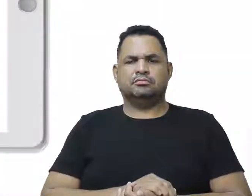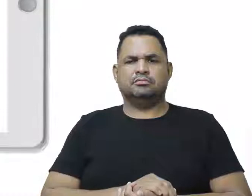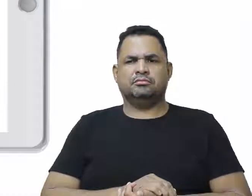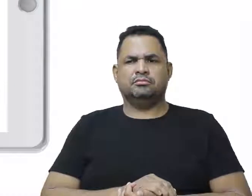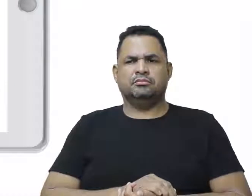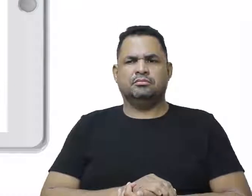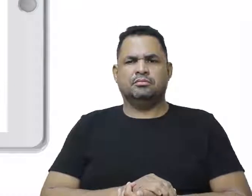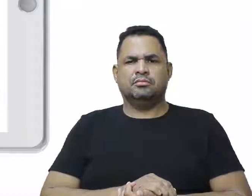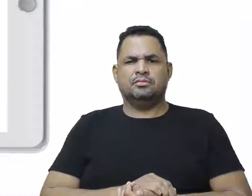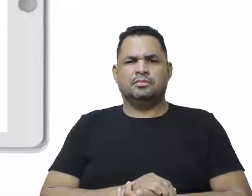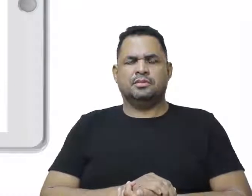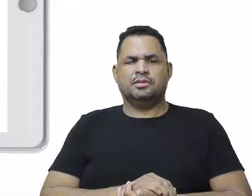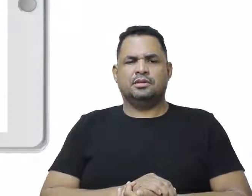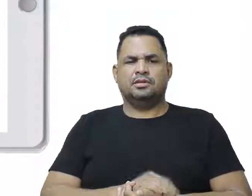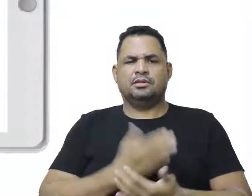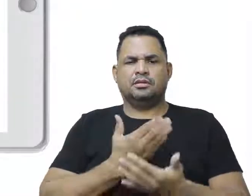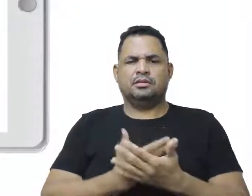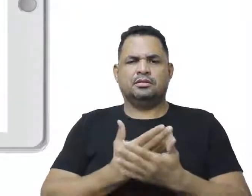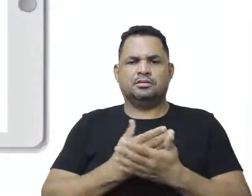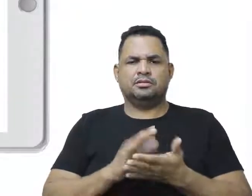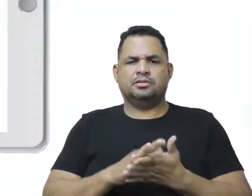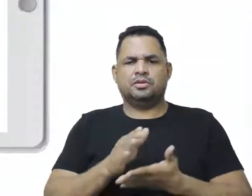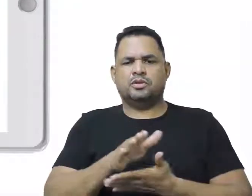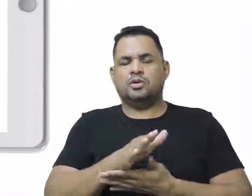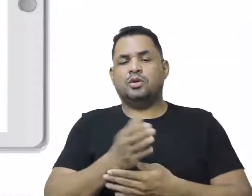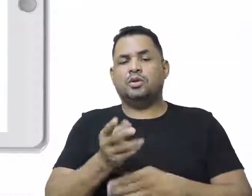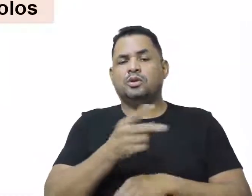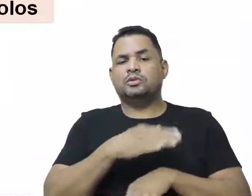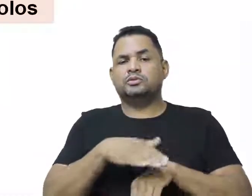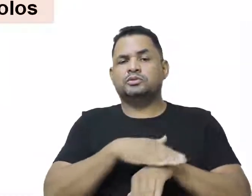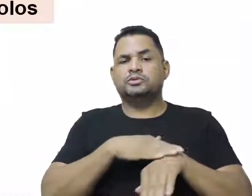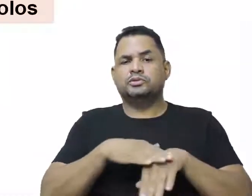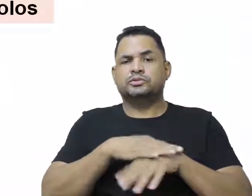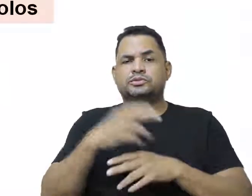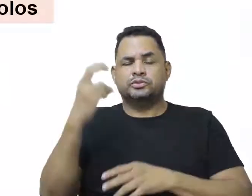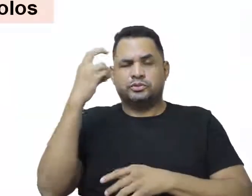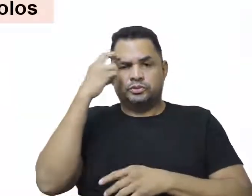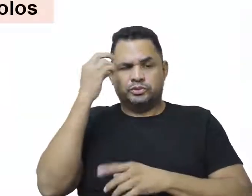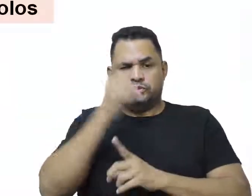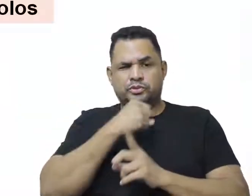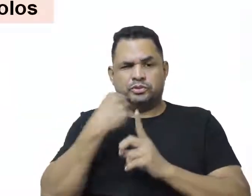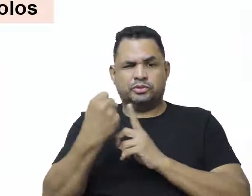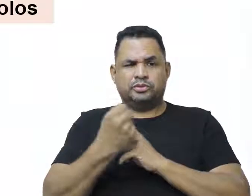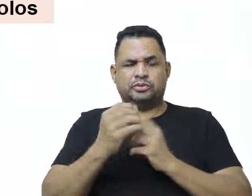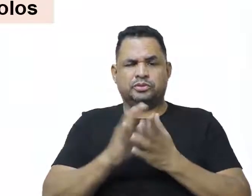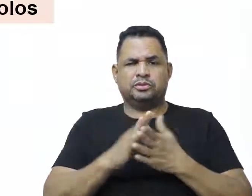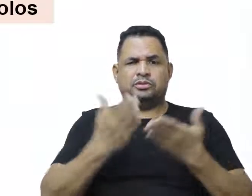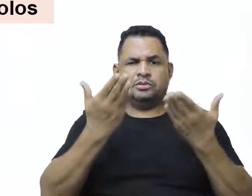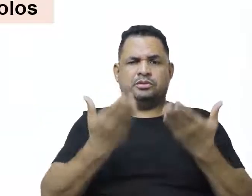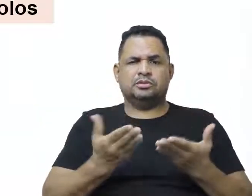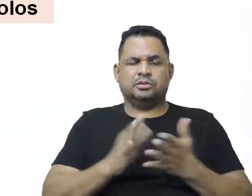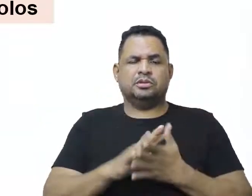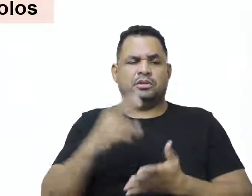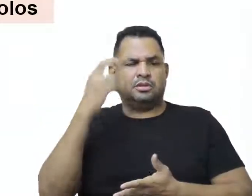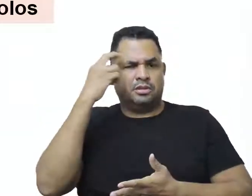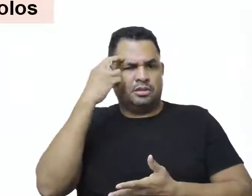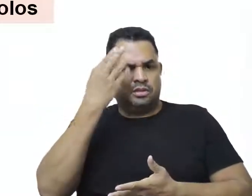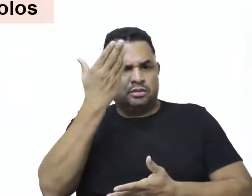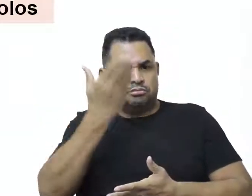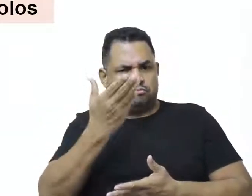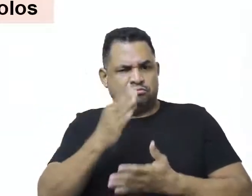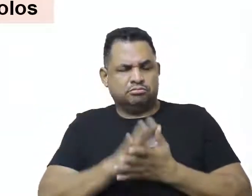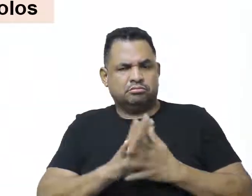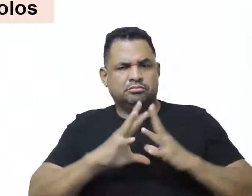a gente chega na aulas que a gente conversou né sobre cultura sociedade e a gente fala que a cultura